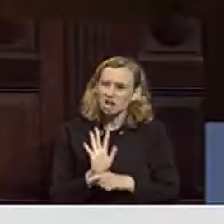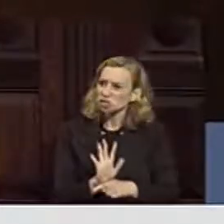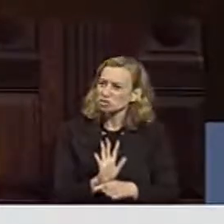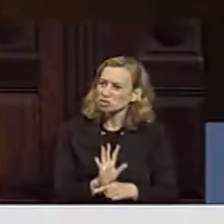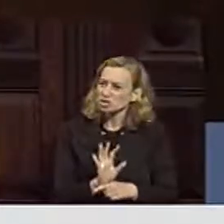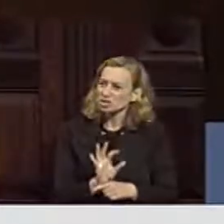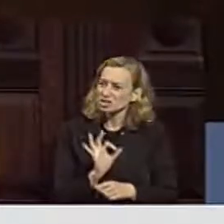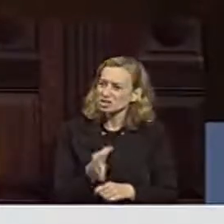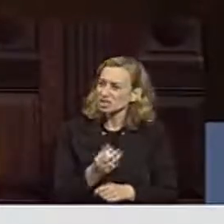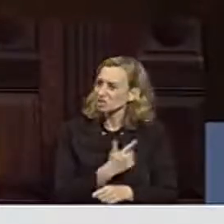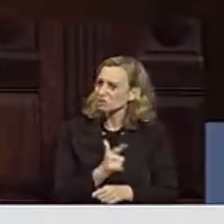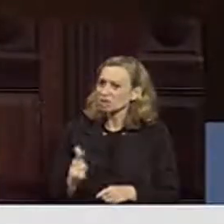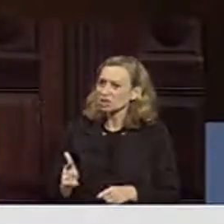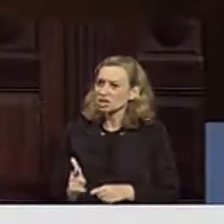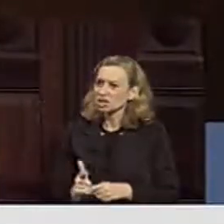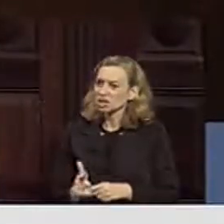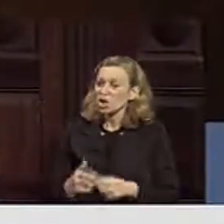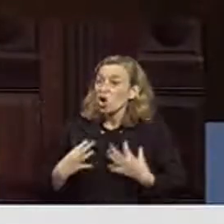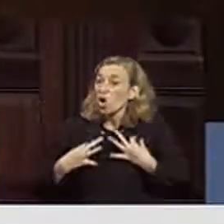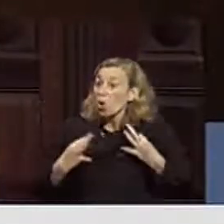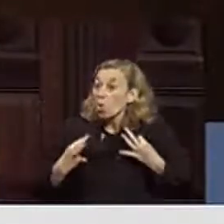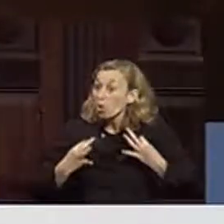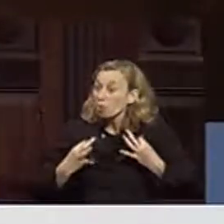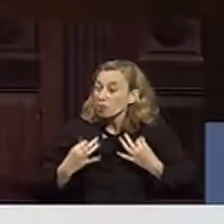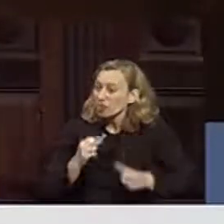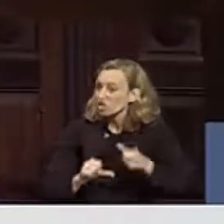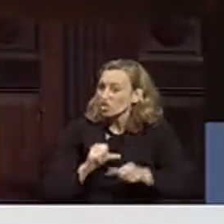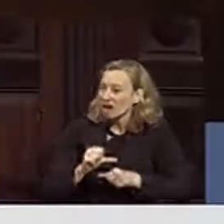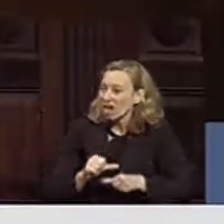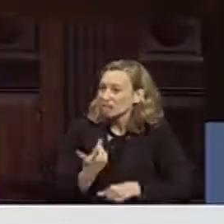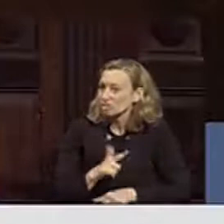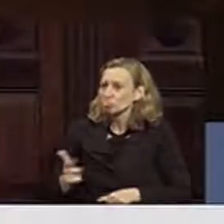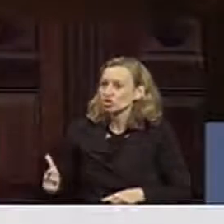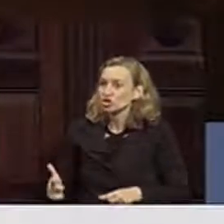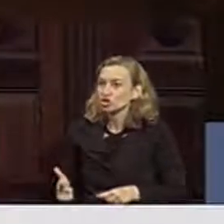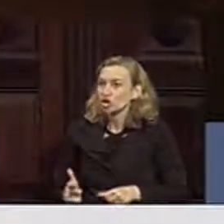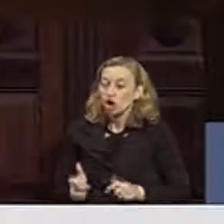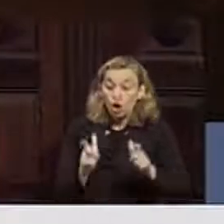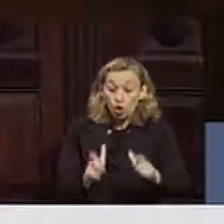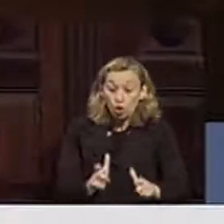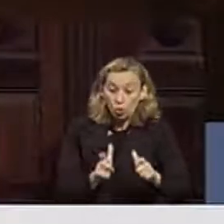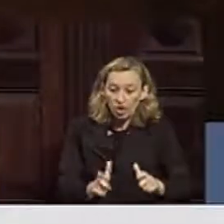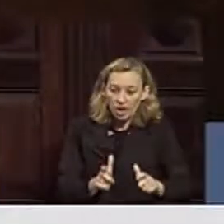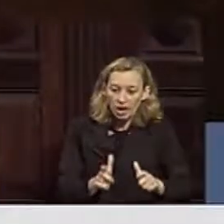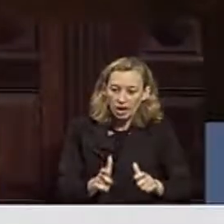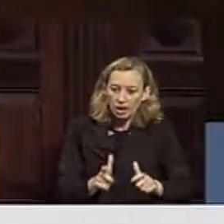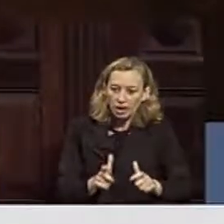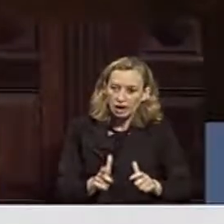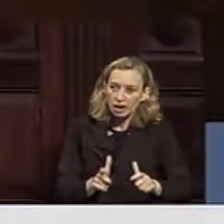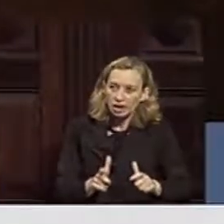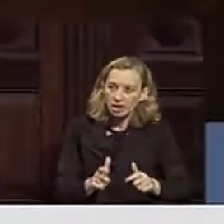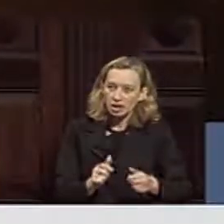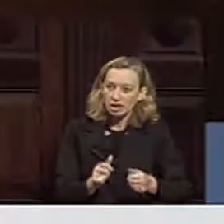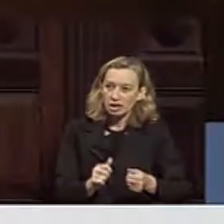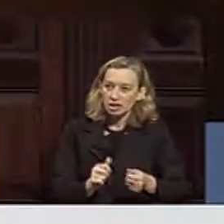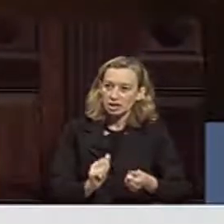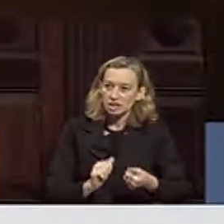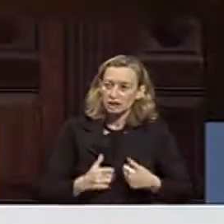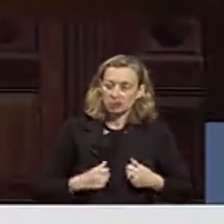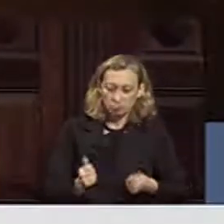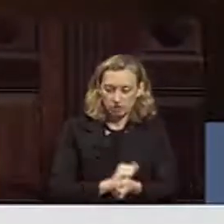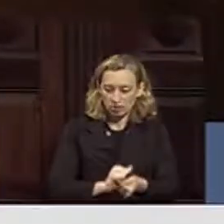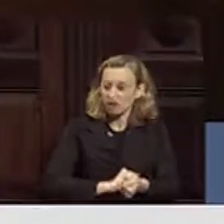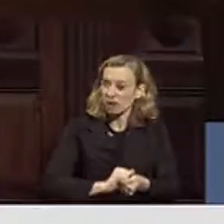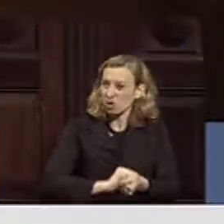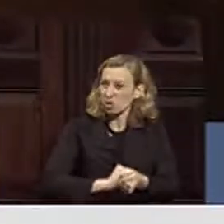Os pacientes não tinham roupa para trocar. A lavanderia do Hospital Psiquiátrico Alfredo Neves não está